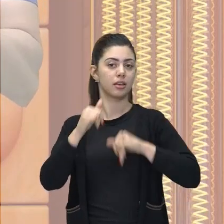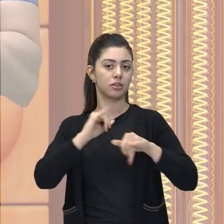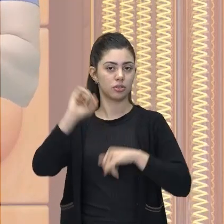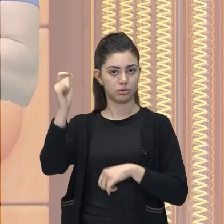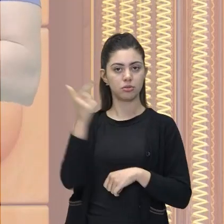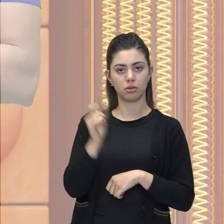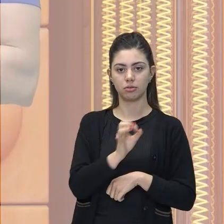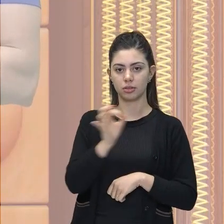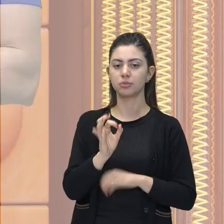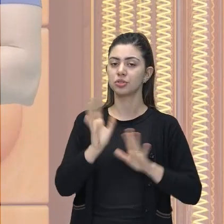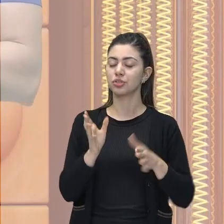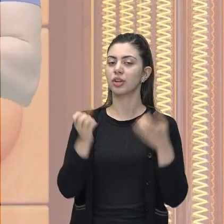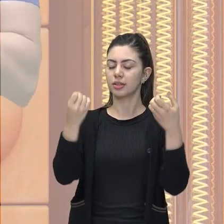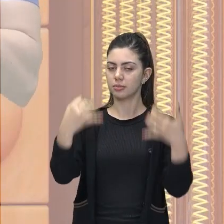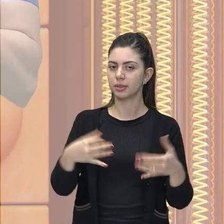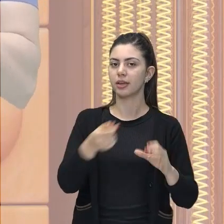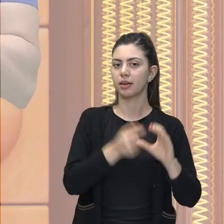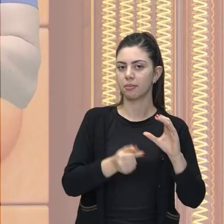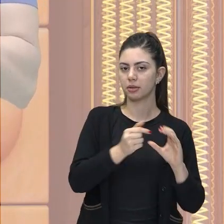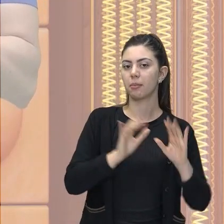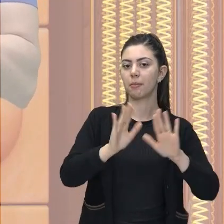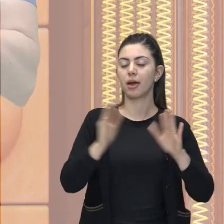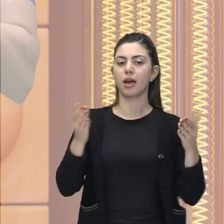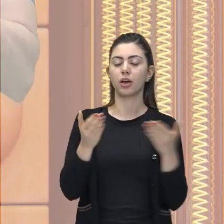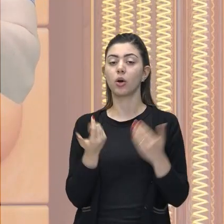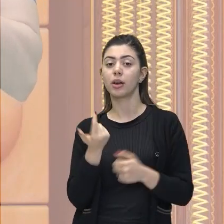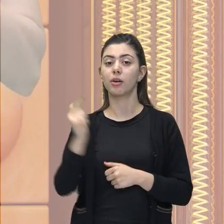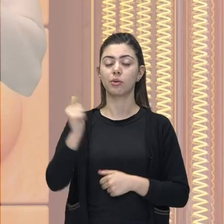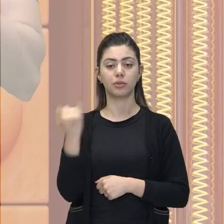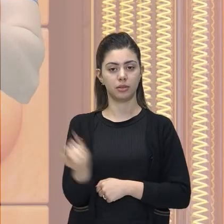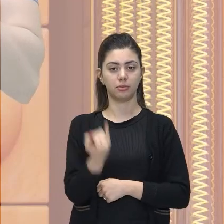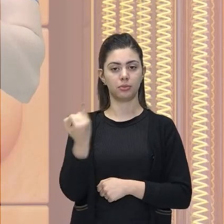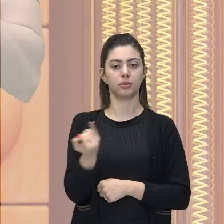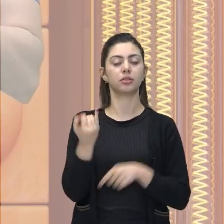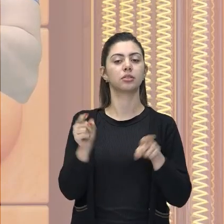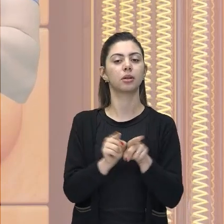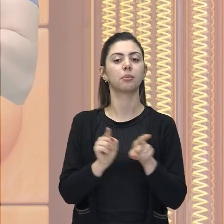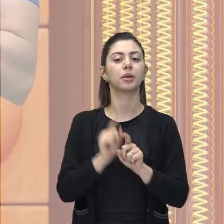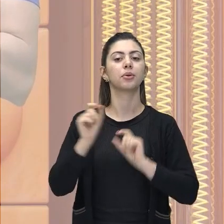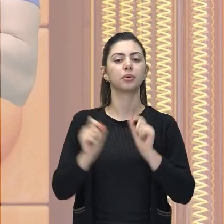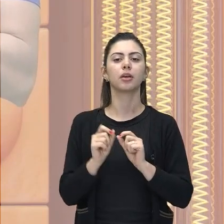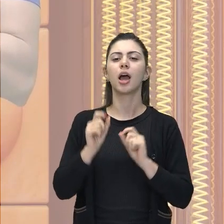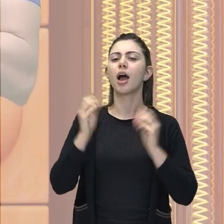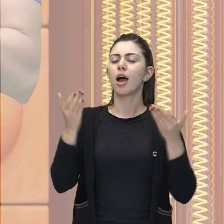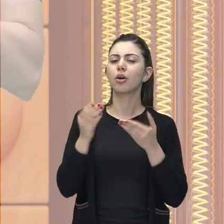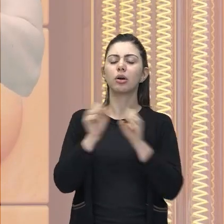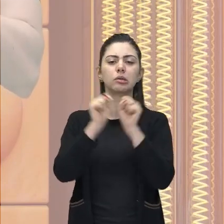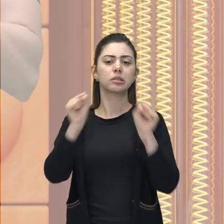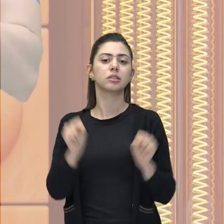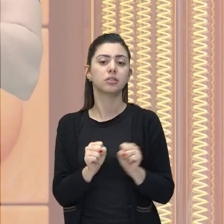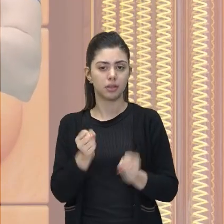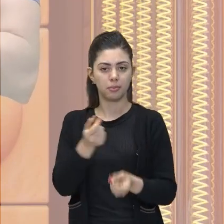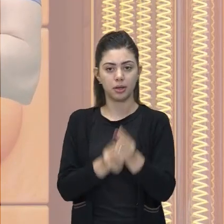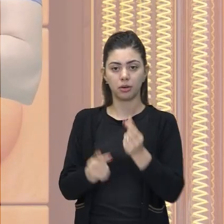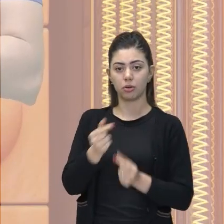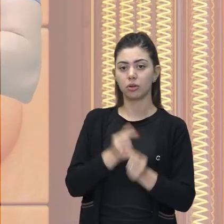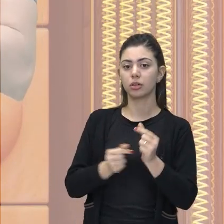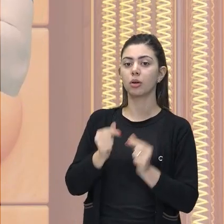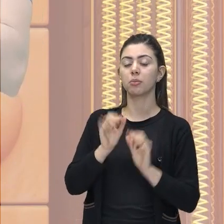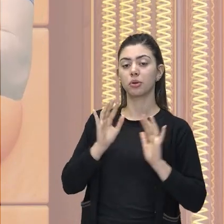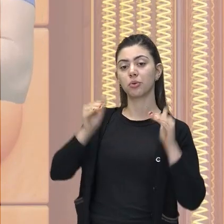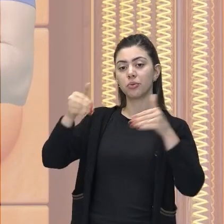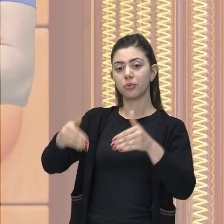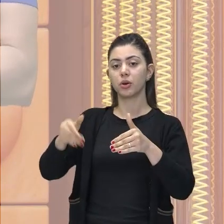de capitalismo e agora a gente vai para um outro ponto, que é entender um pouco o que é o sistema econômico, o modelo de produção denominado